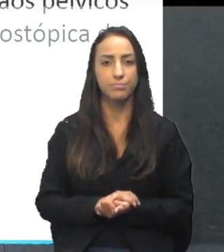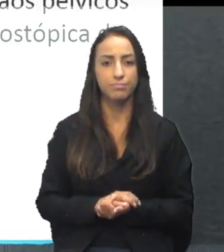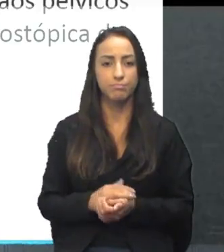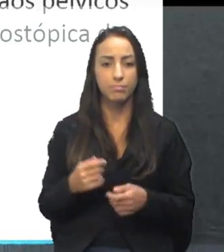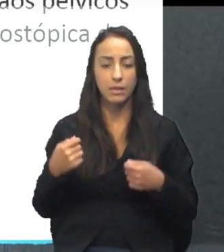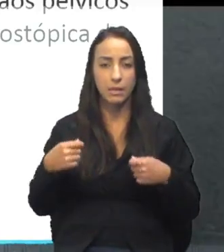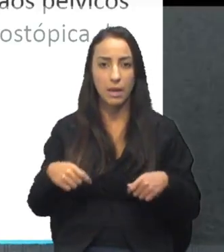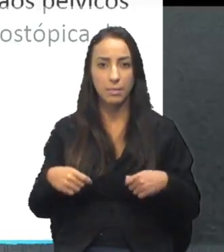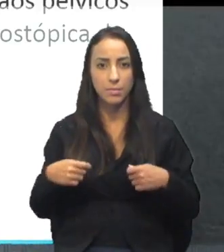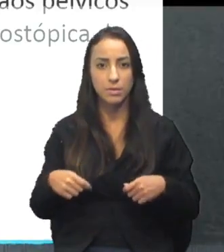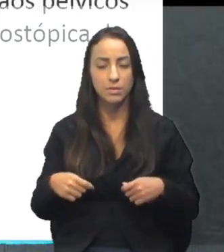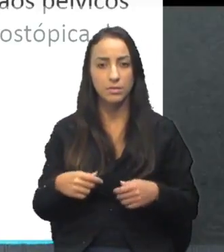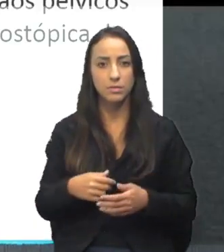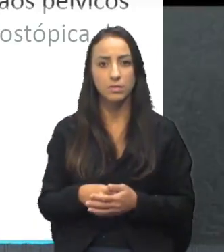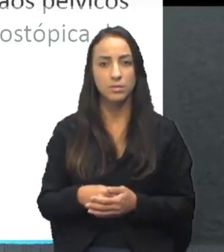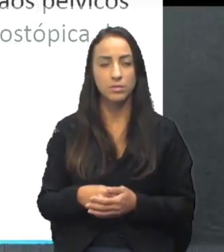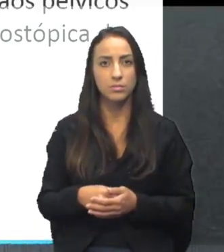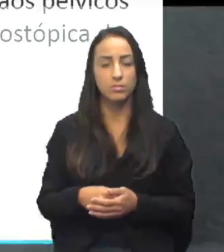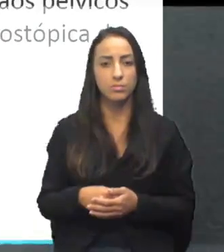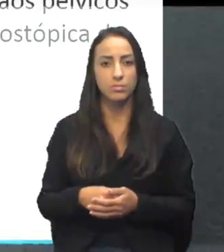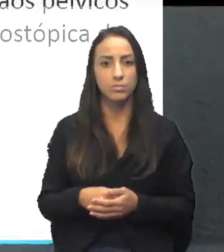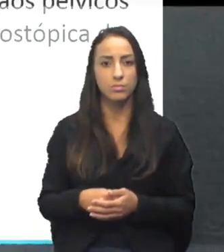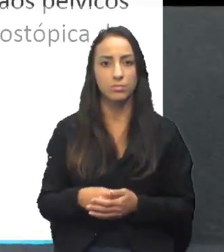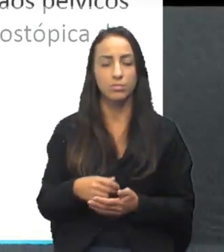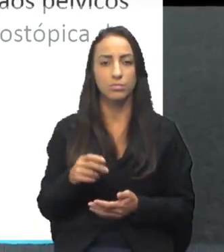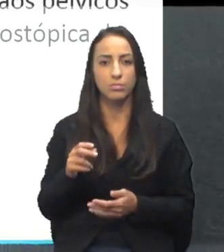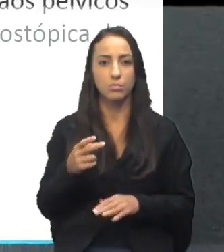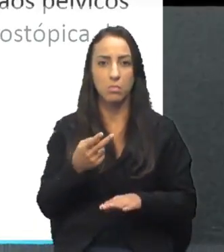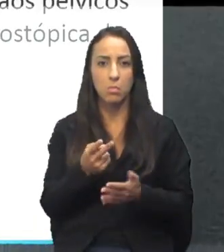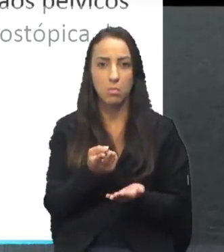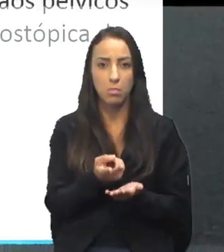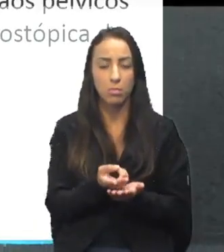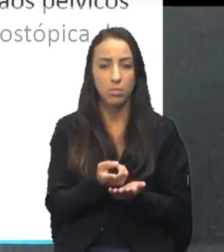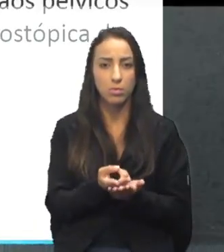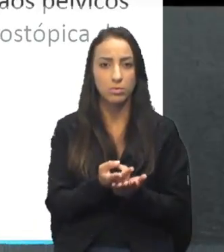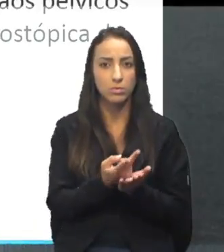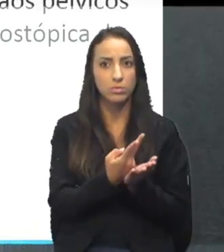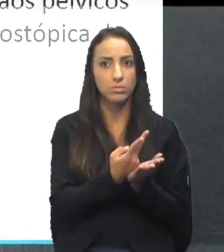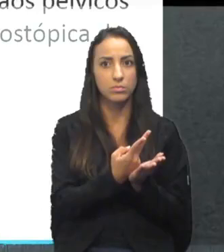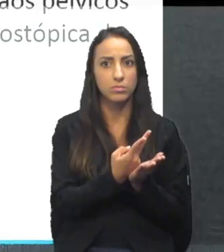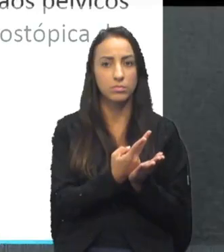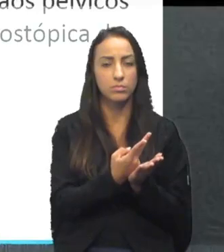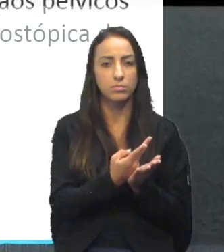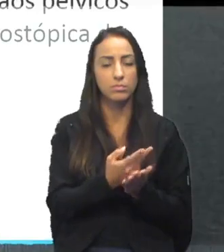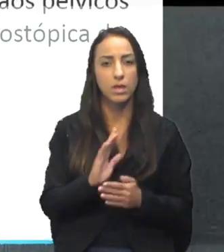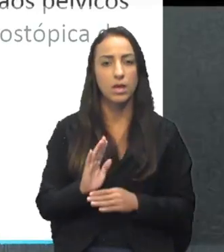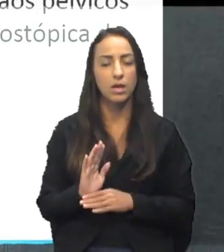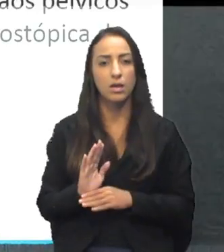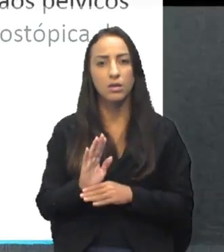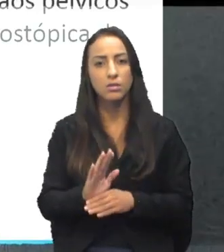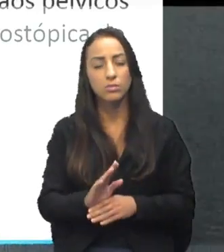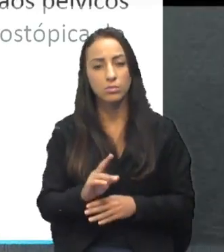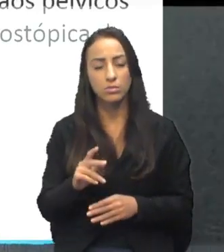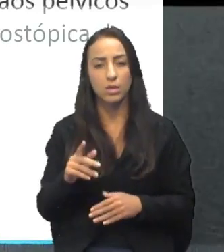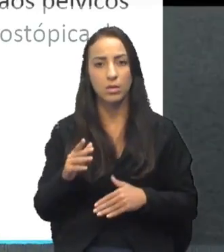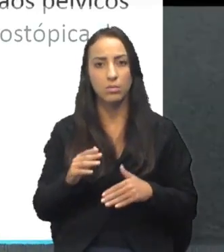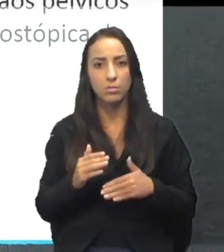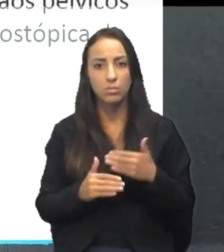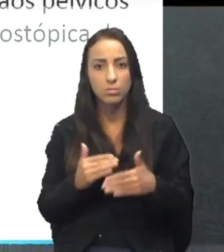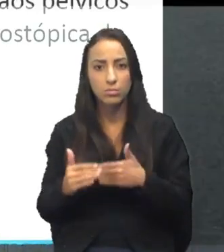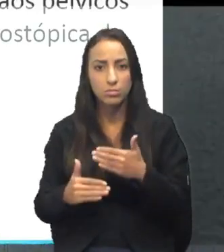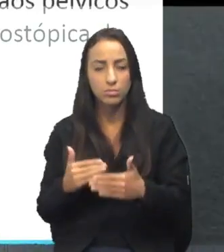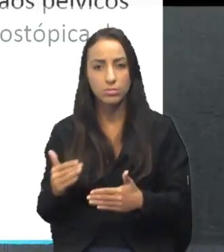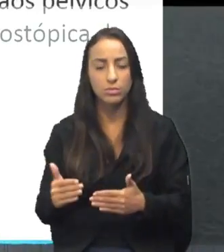um posicionamento de Trendelenburgo para auxiliar nesse procedimento, facilitar a